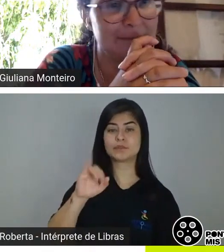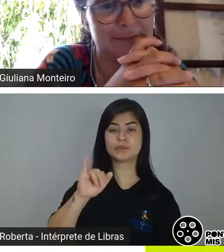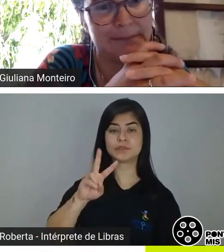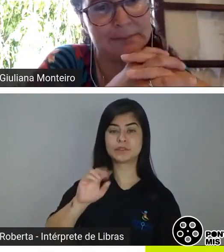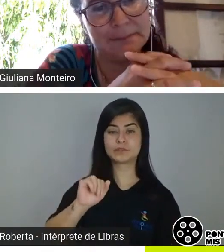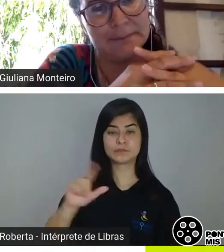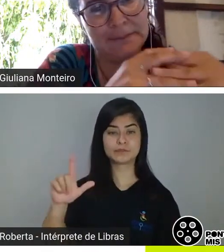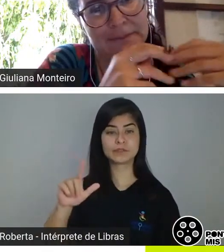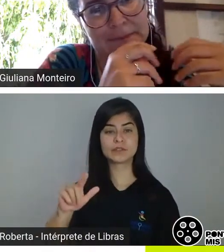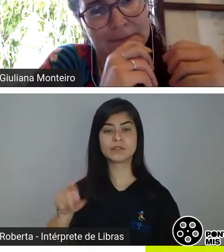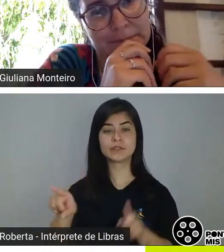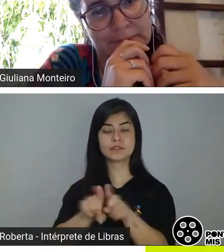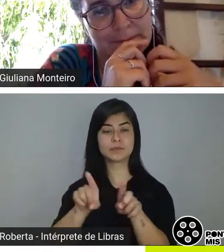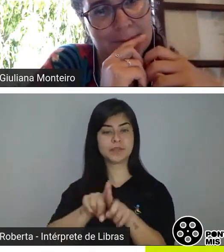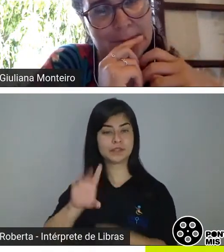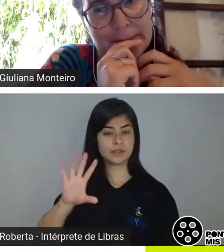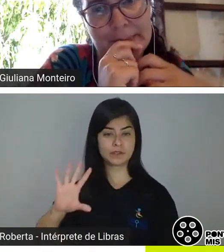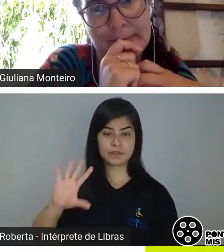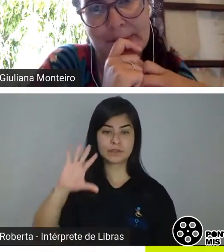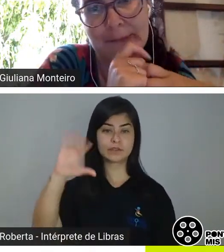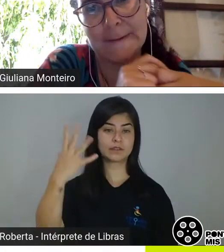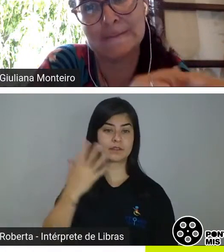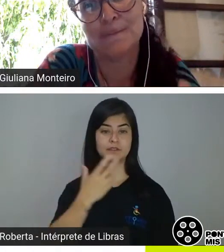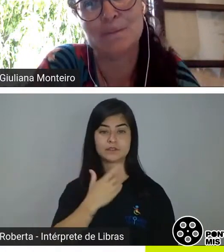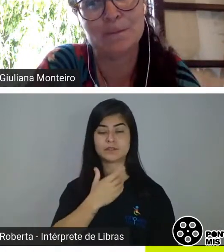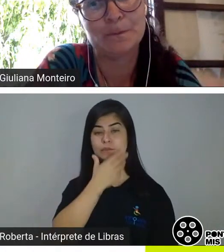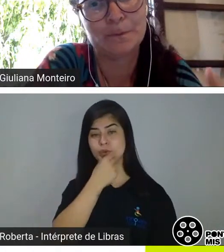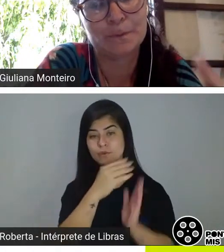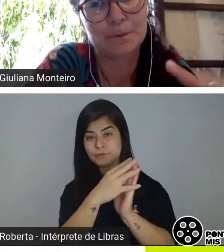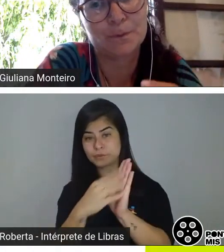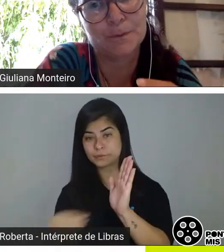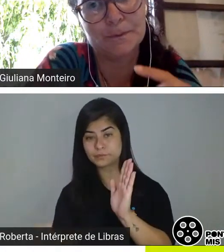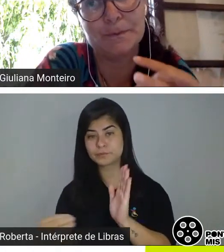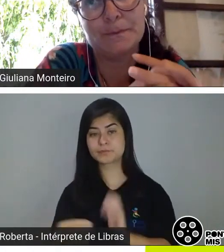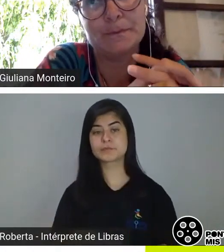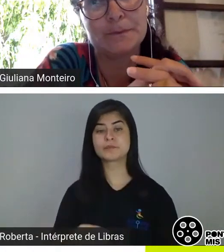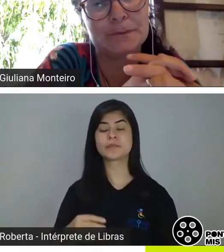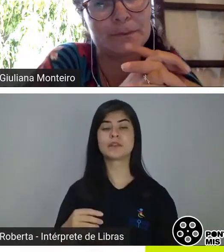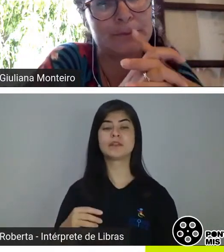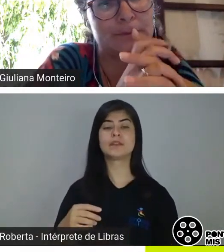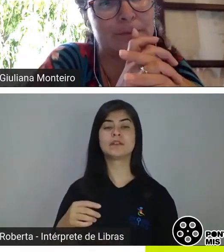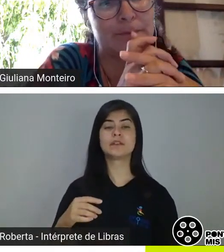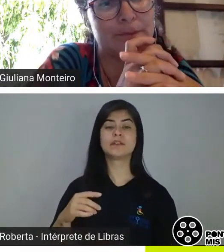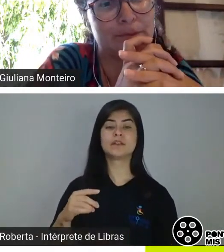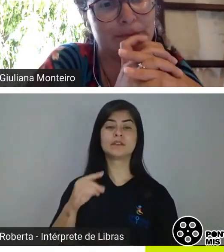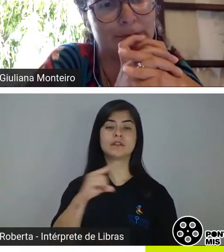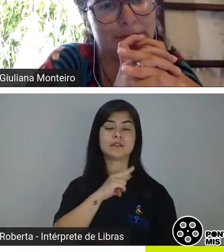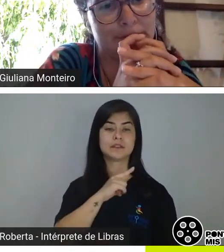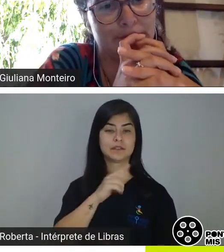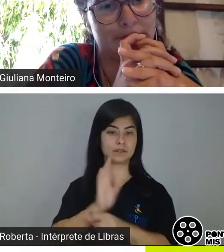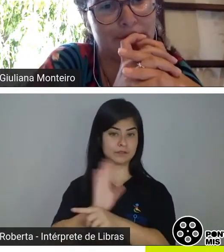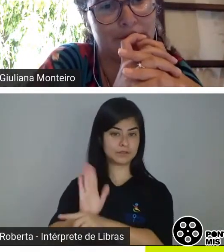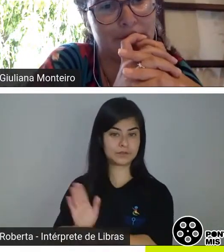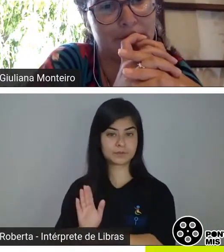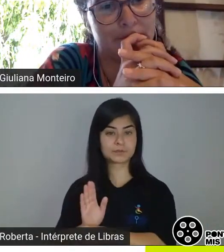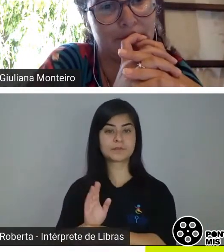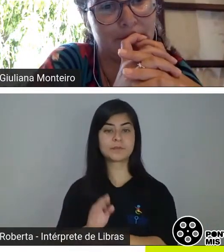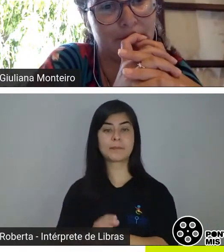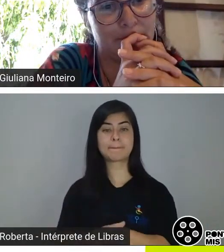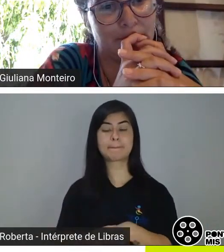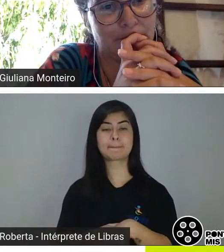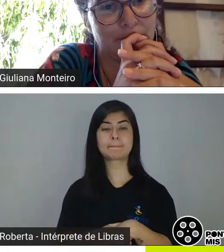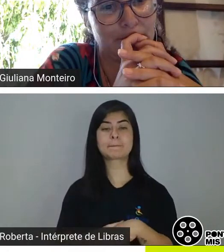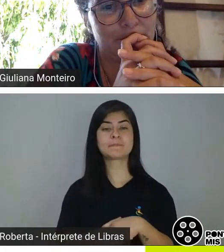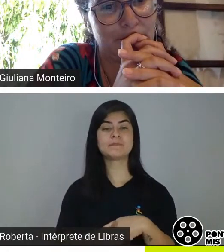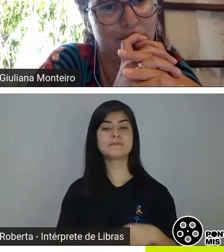guarda, como isso acontece também no Homem Copiava, enfim, e outros teus filmes, né? Mas, de